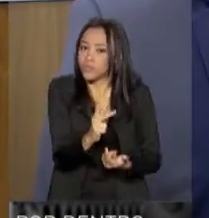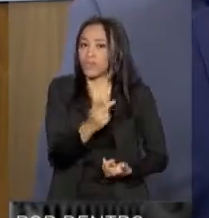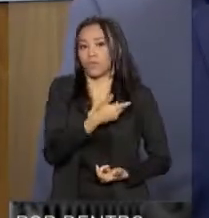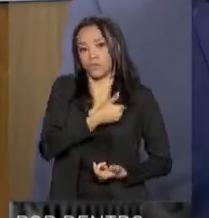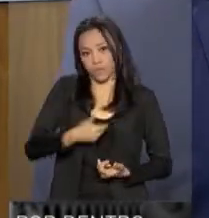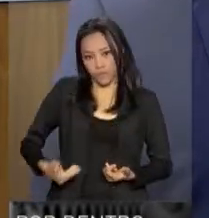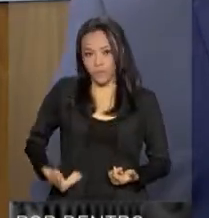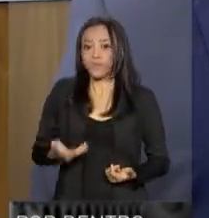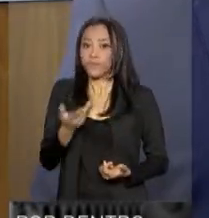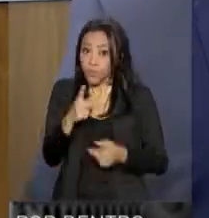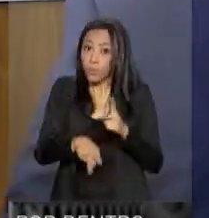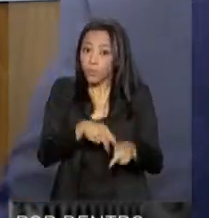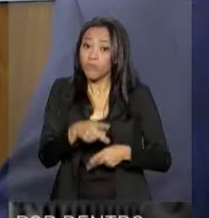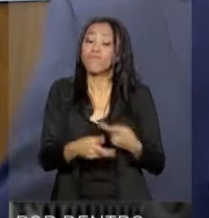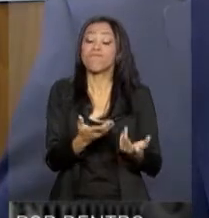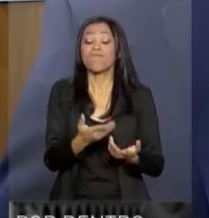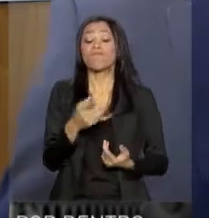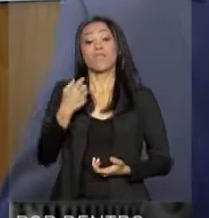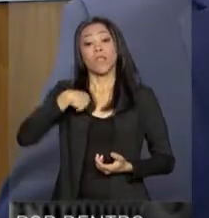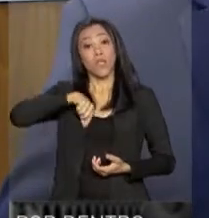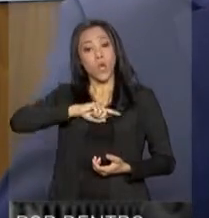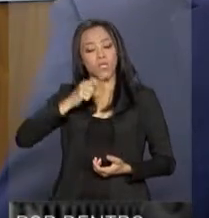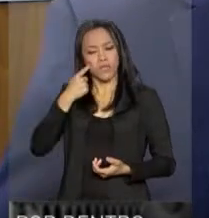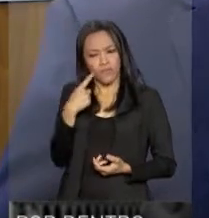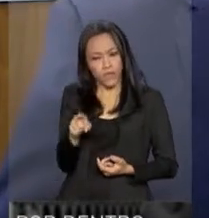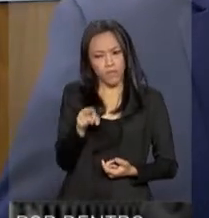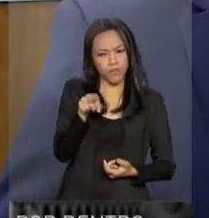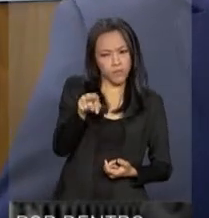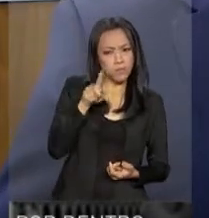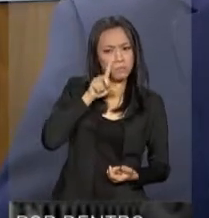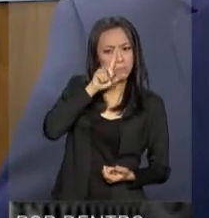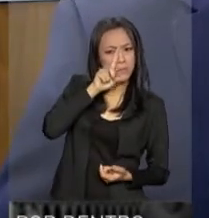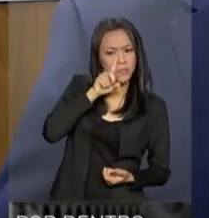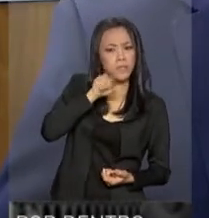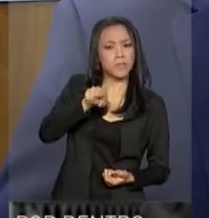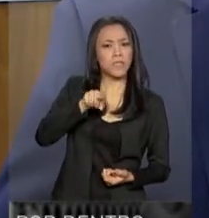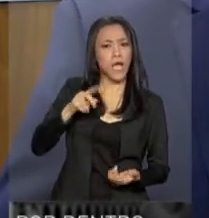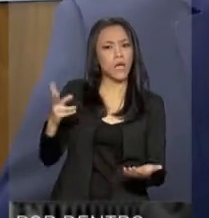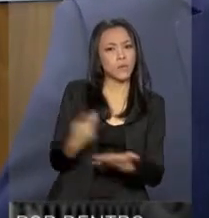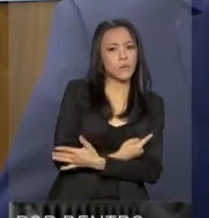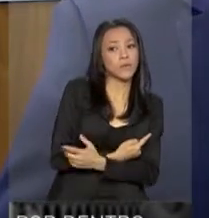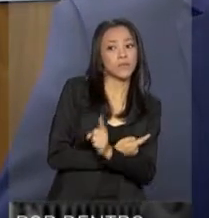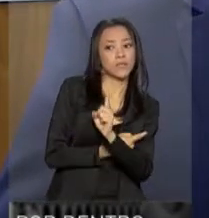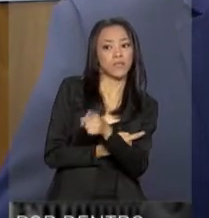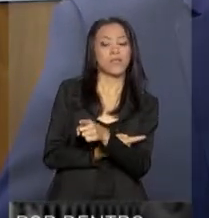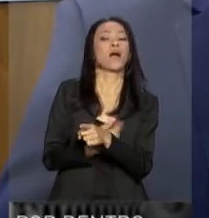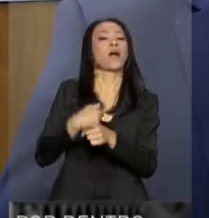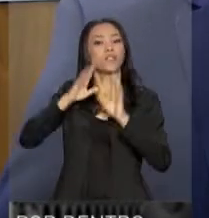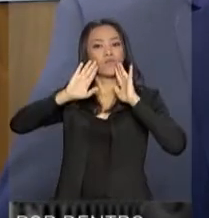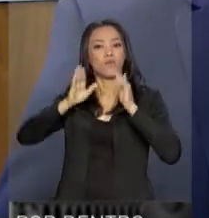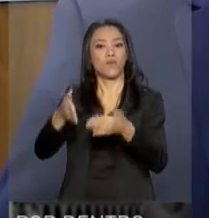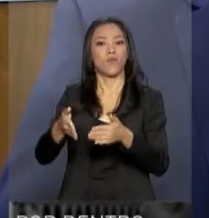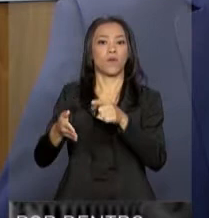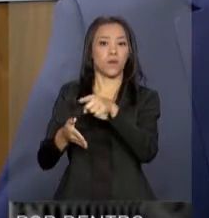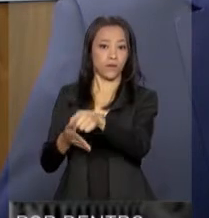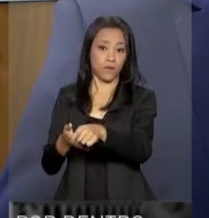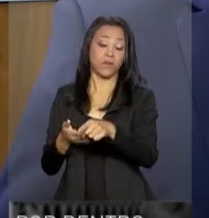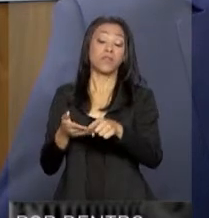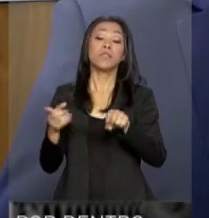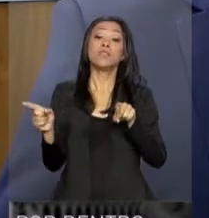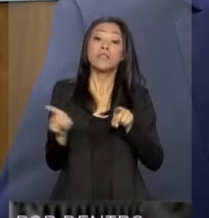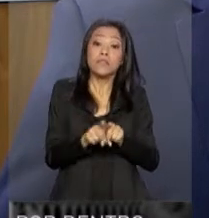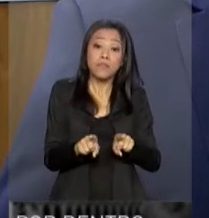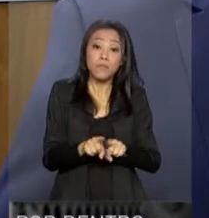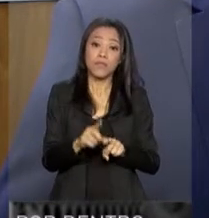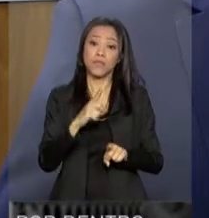para riscos ou seja identificamos os principais riscos a partir dos riscos focalizamos nos trabalhos e também contamos